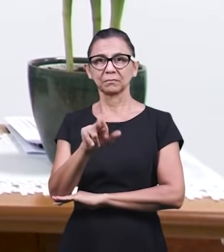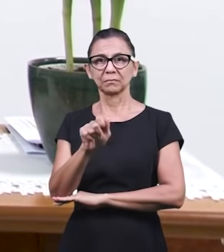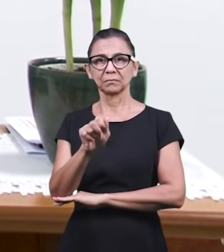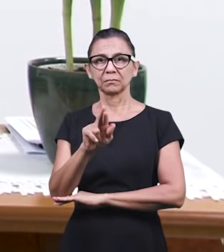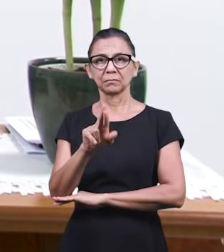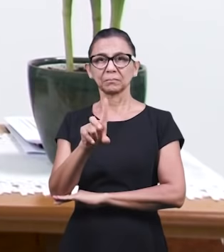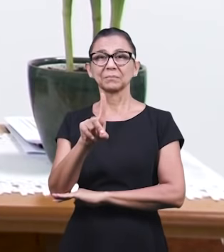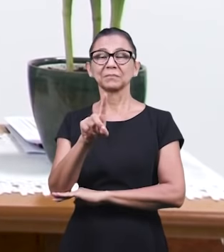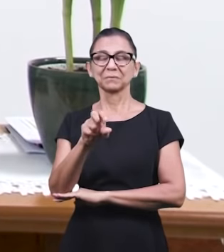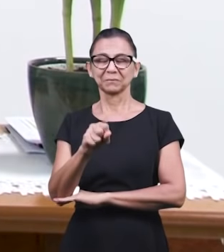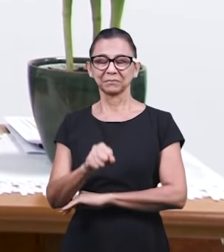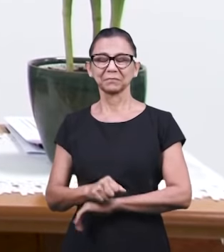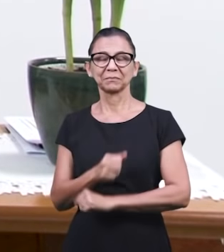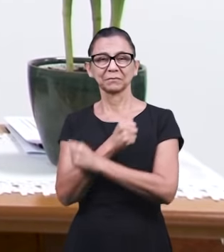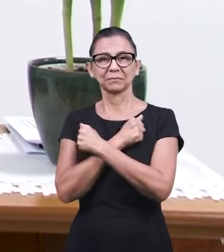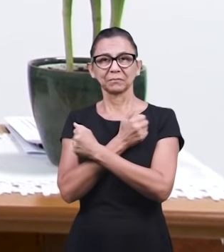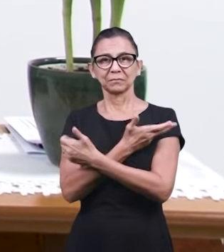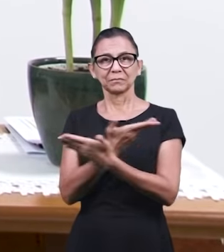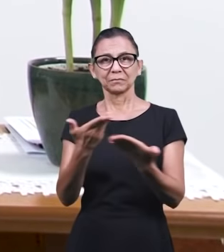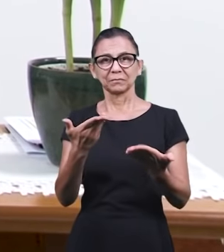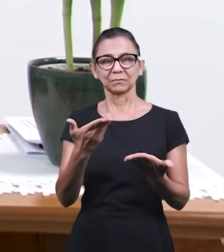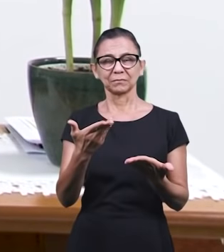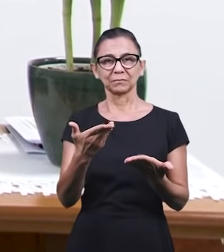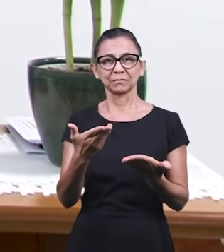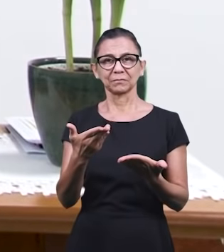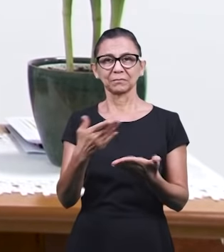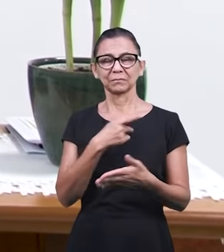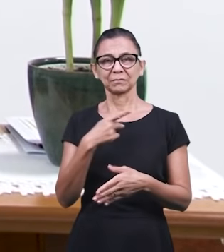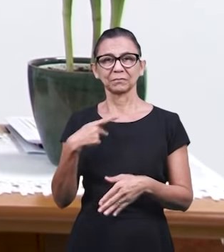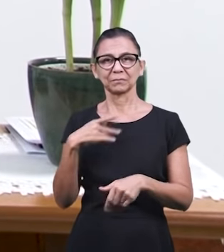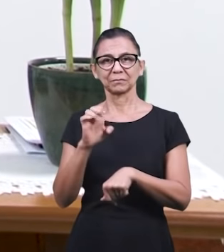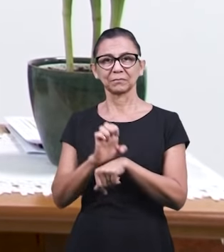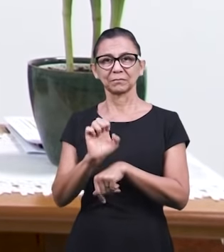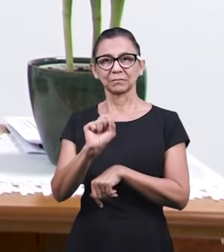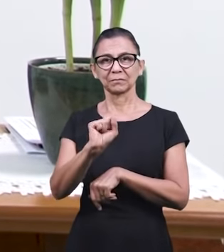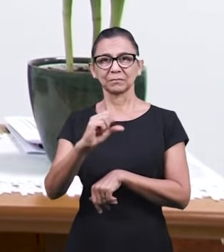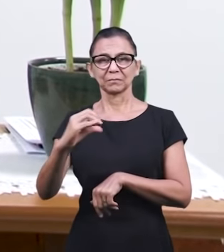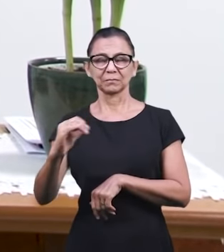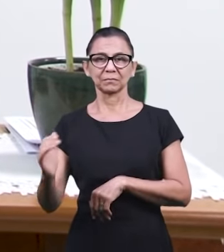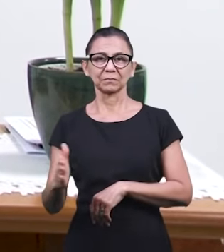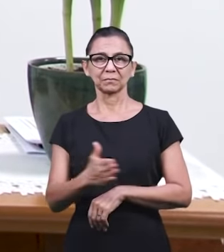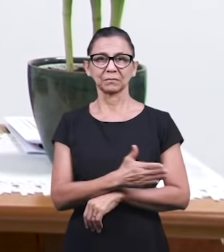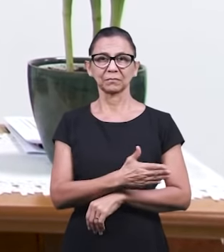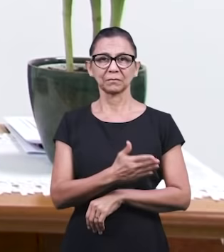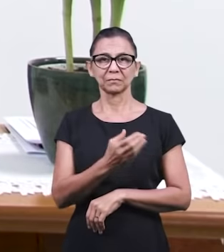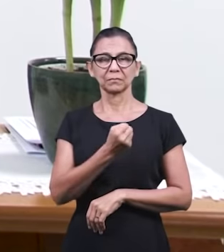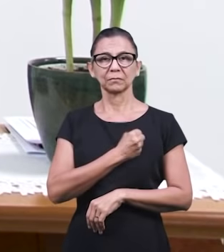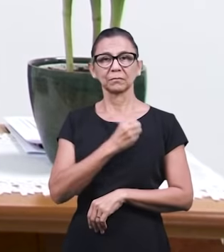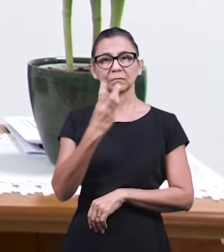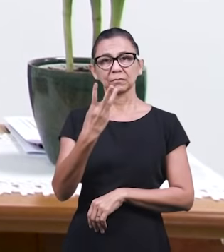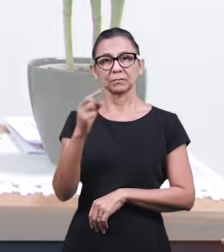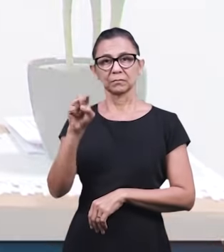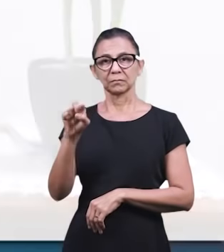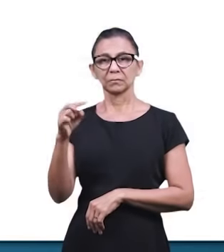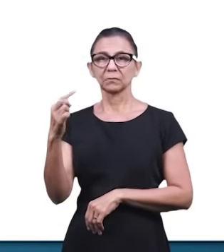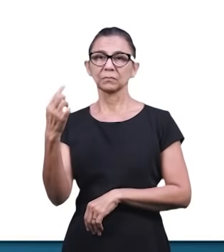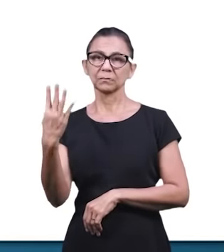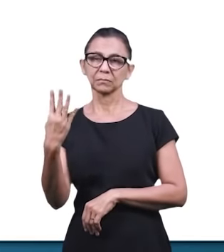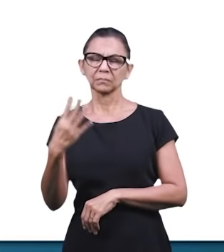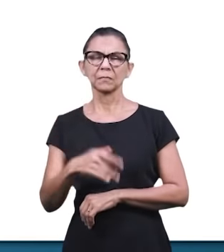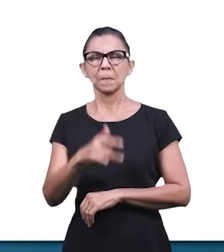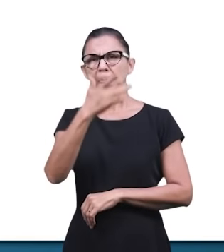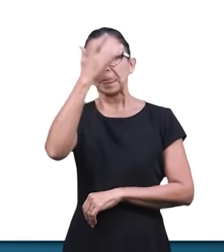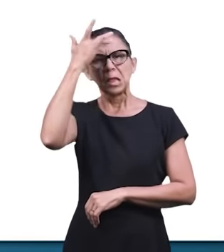abraço ao nosso companheiro e aos demais pastores de toda Santa Catarina. Vamos agora à pergunta de número 3.4. Uma